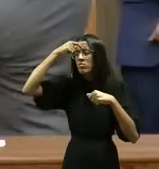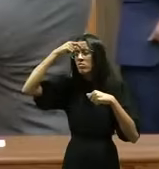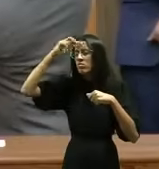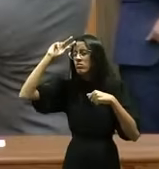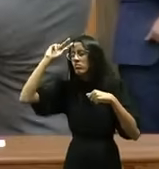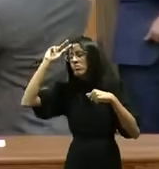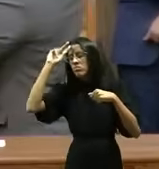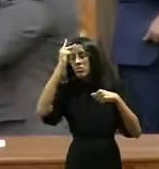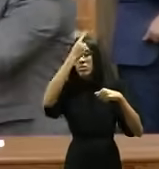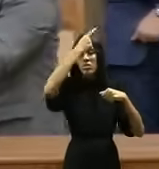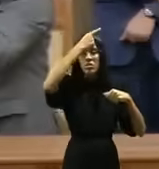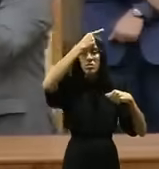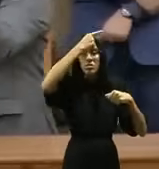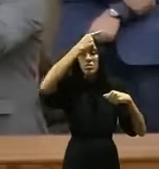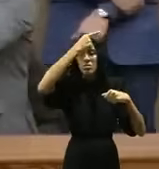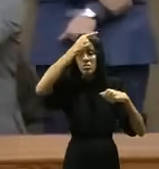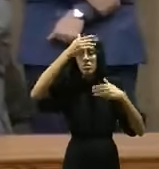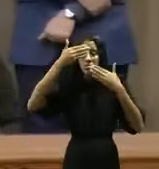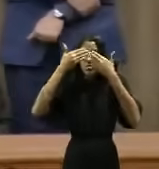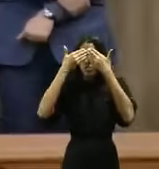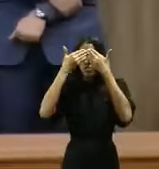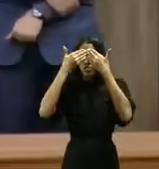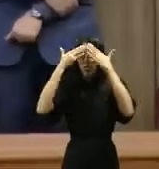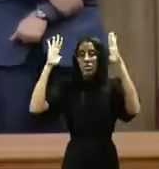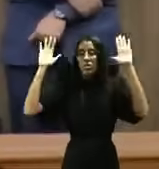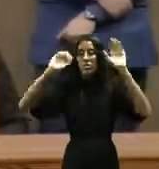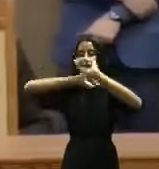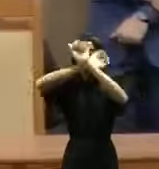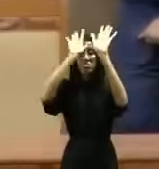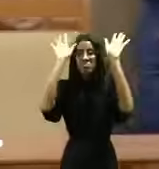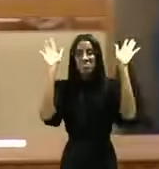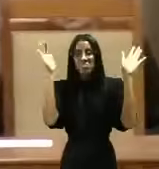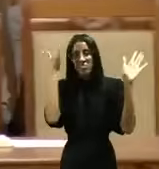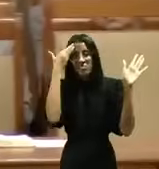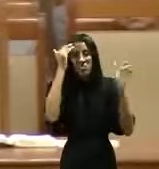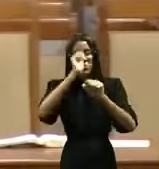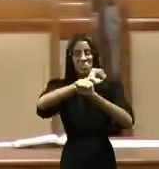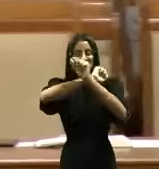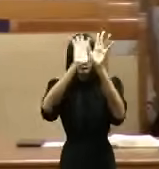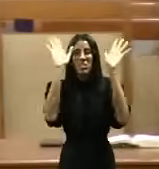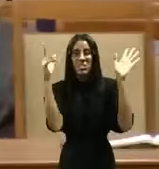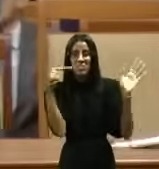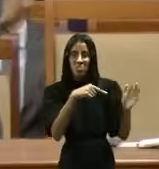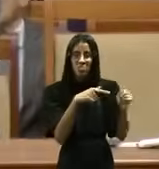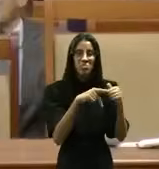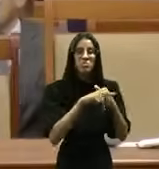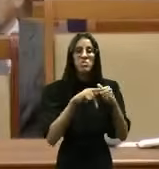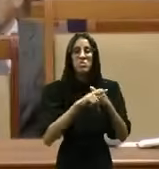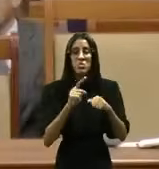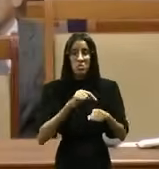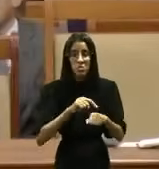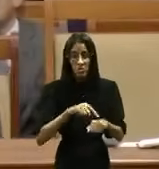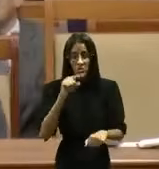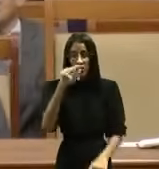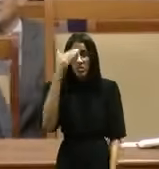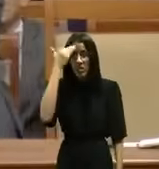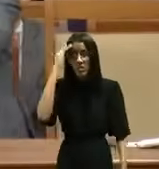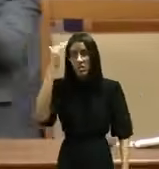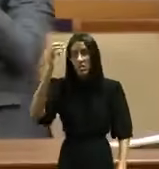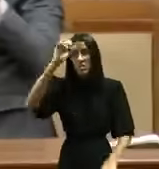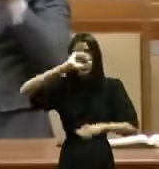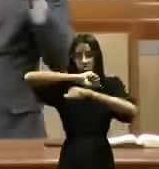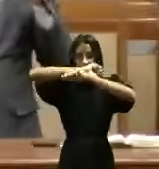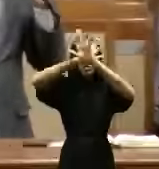de Pedro diga teu irmão que tá ao teu lado e aqui também em cima Diga aí pro pastor que tá a teu lado quem tem visão ampliada sabe o que é